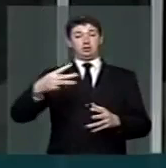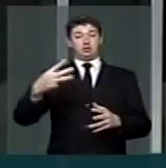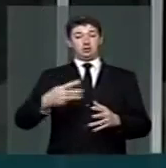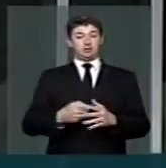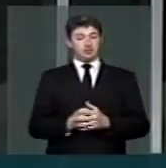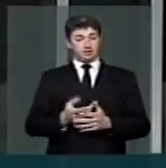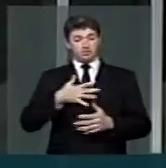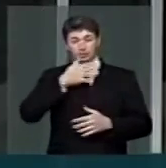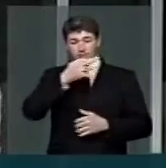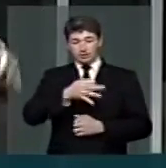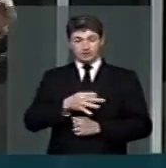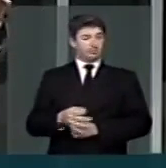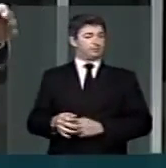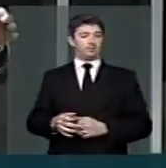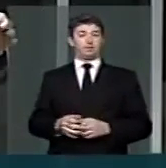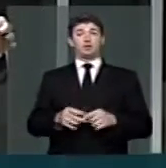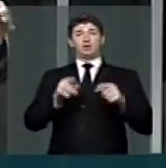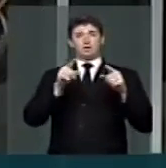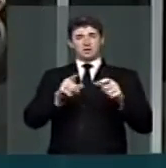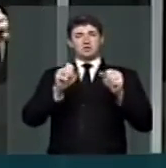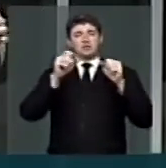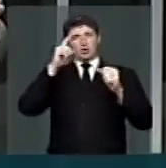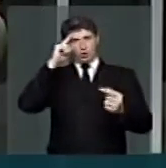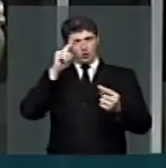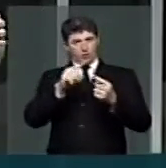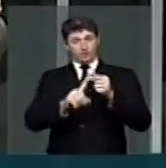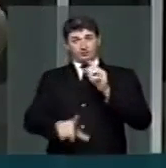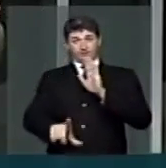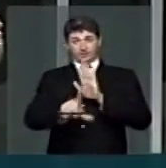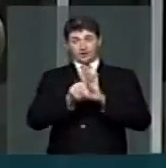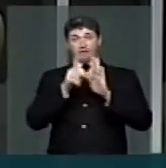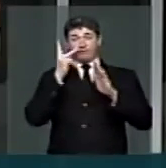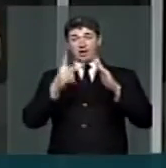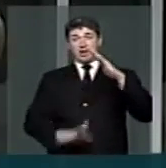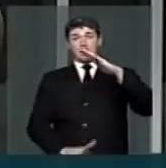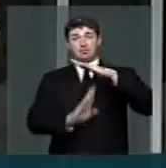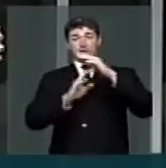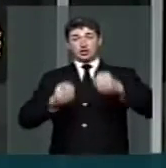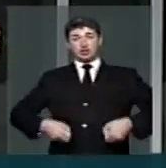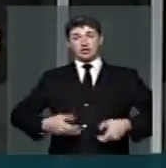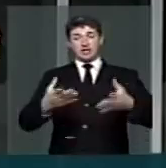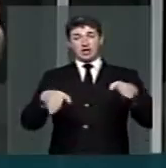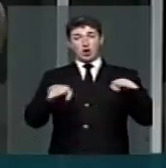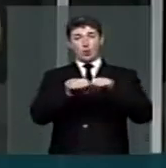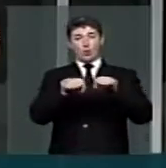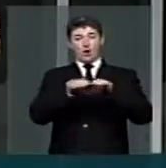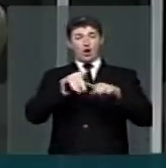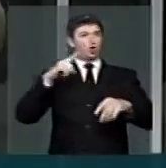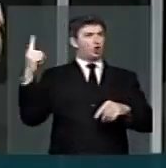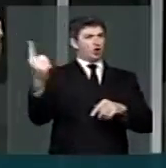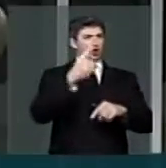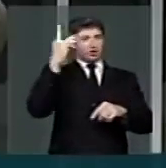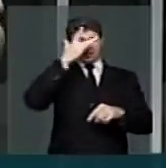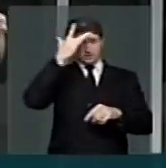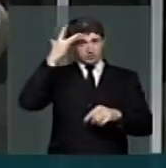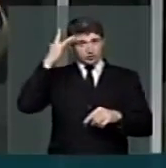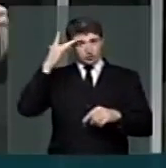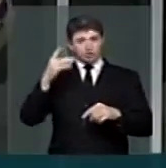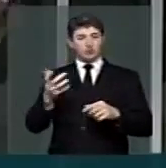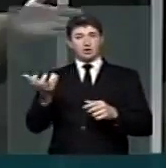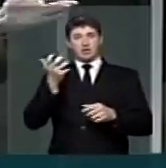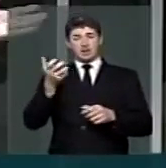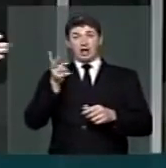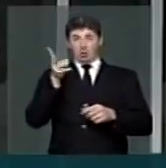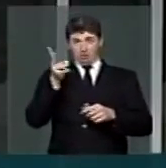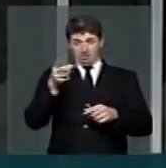que me ocorre: você concorda que a lei estabeleça um limite de gastos igual para todos os candidatos que disputam o